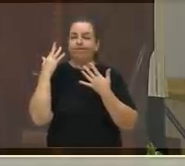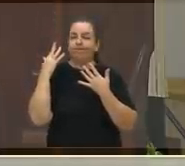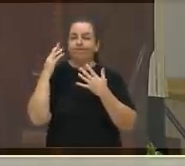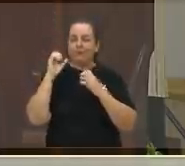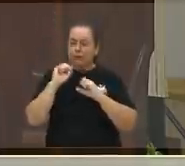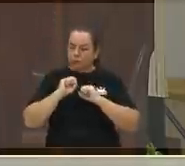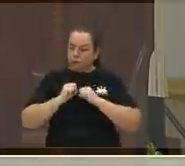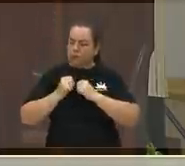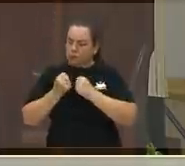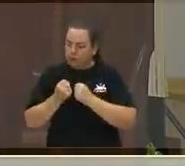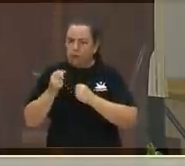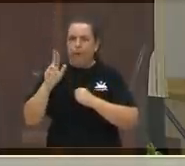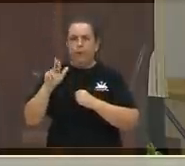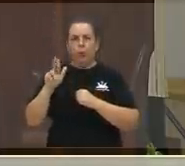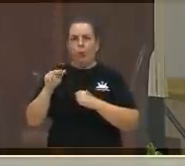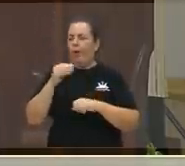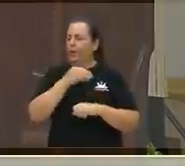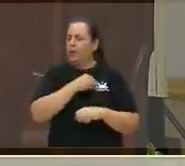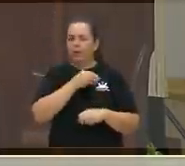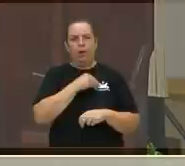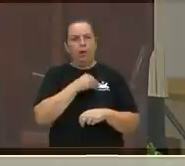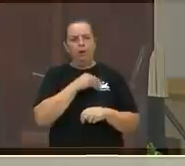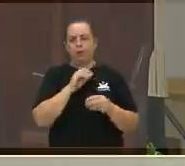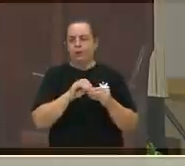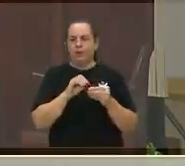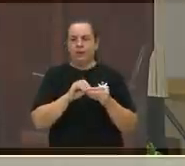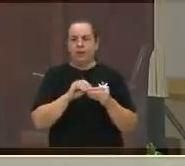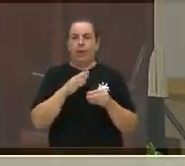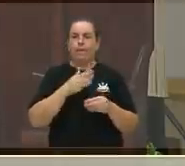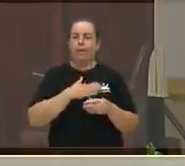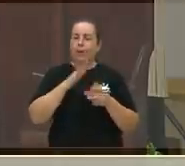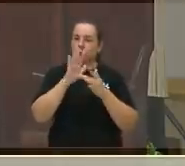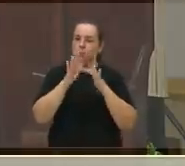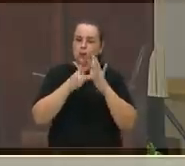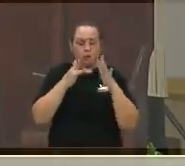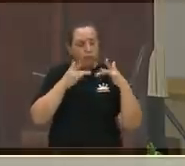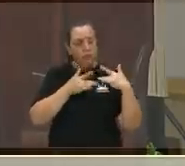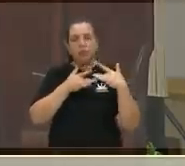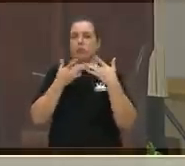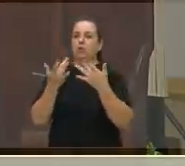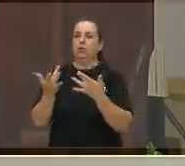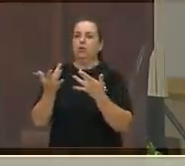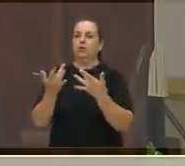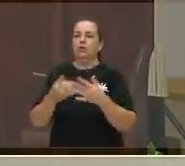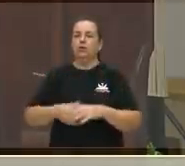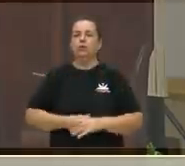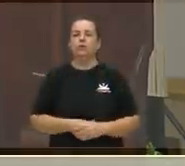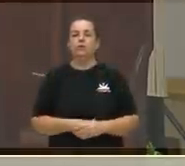eu nunca mais pecar o meu jesus misericórdia bom dia amém